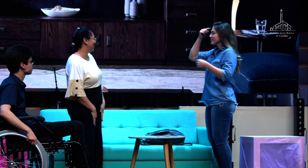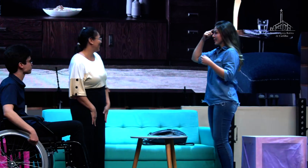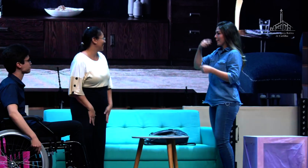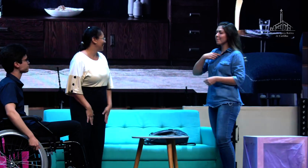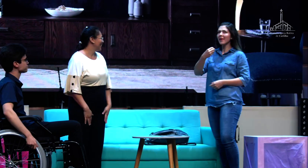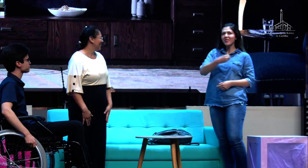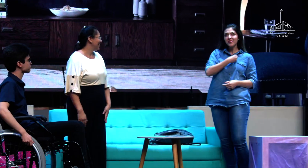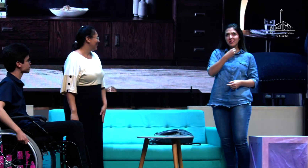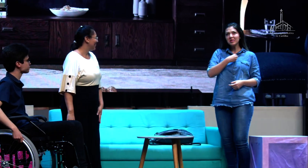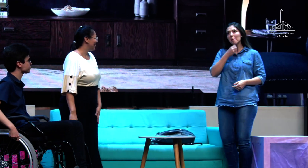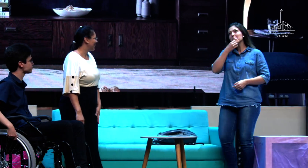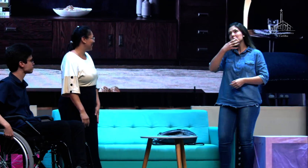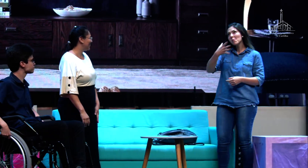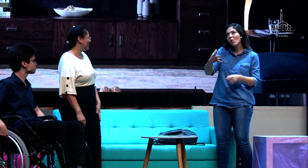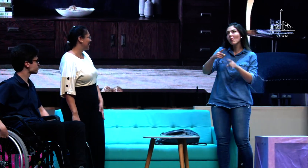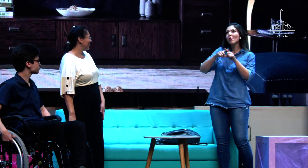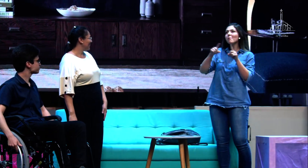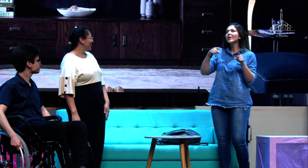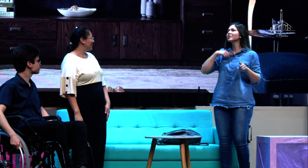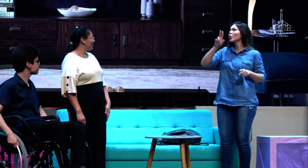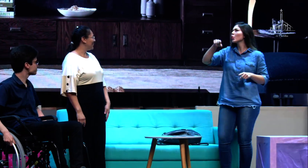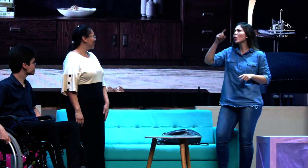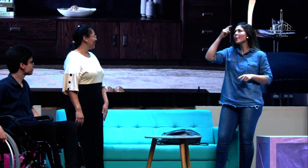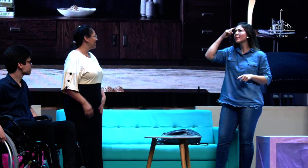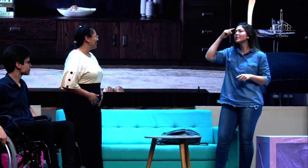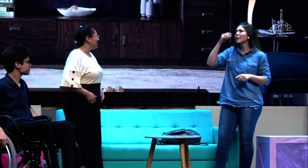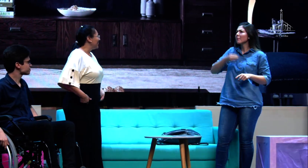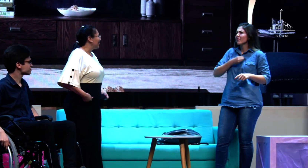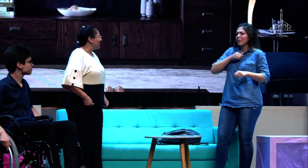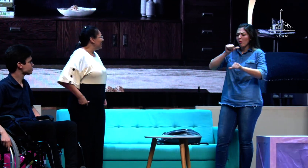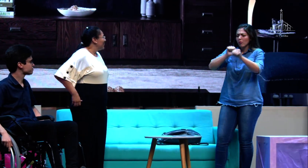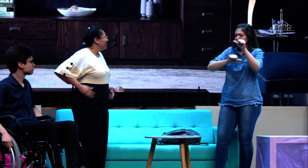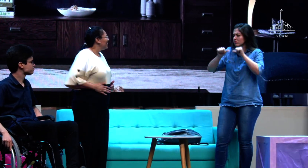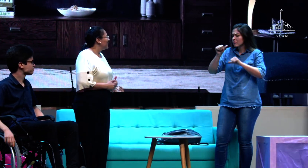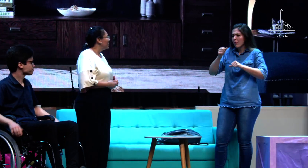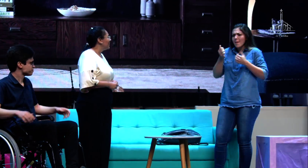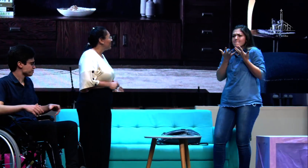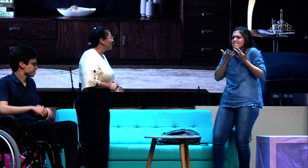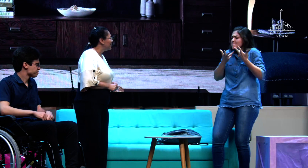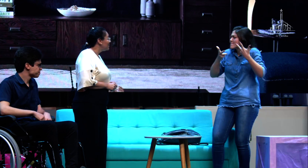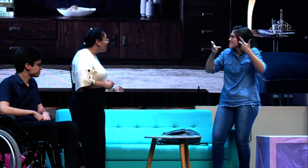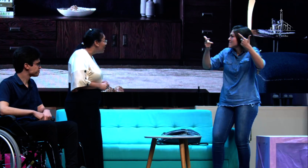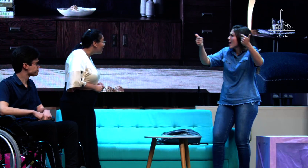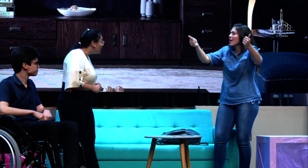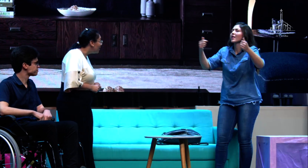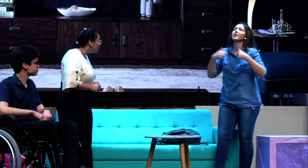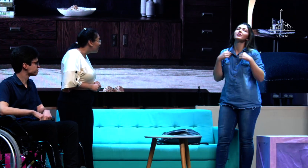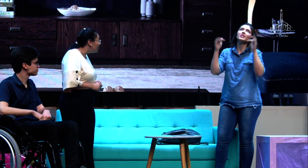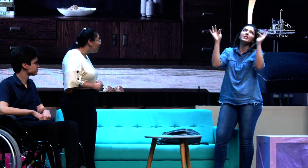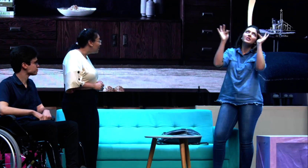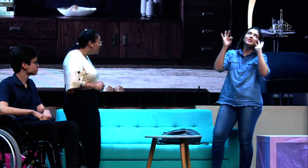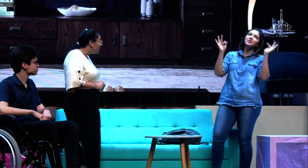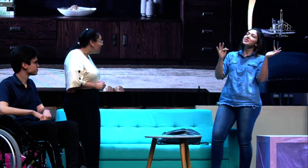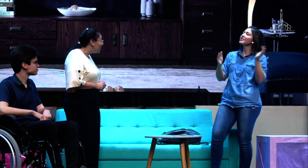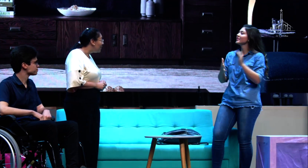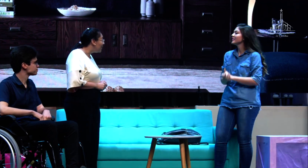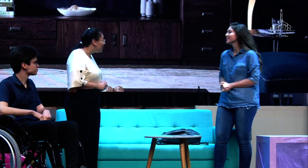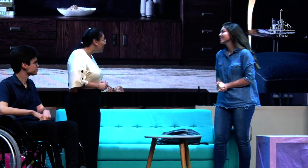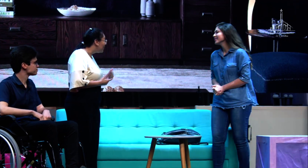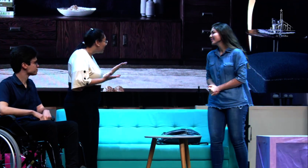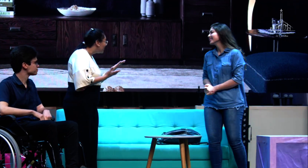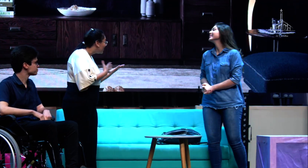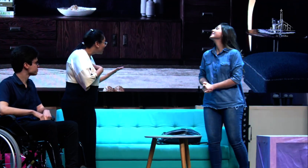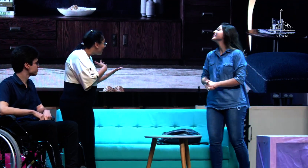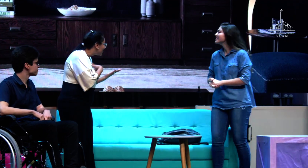Mãe, o que, minha filha? Eu achava que minha vida estava até aqui boa, mas eu nunca imaginei que minha vida pudesse mudar tanto, de uma forma Sério? Tão maravilhosa. Eu estou